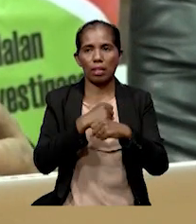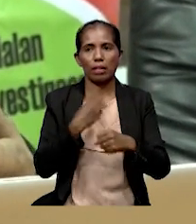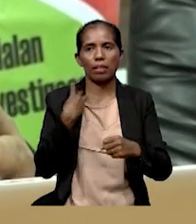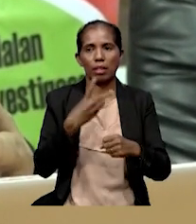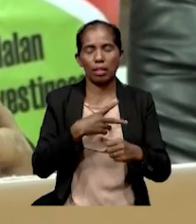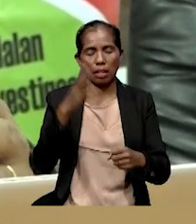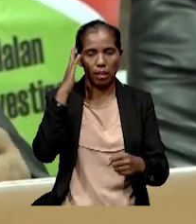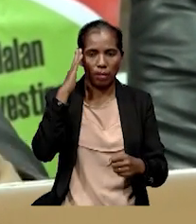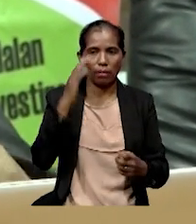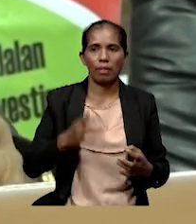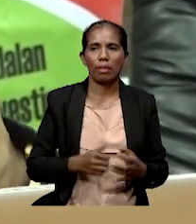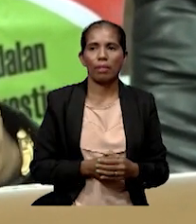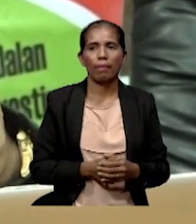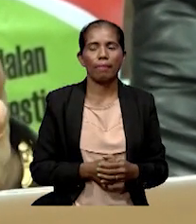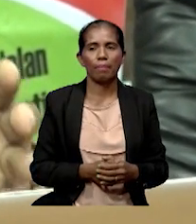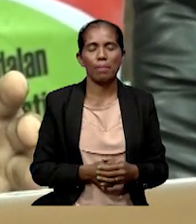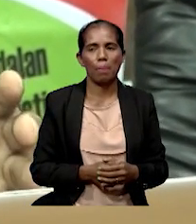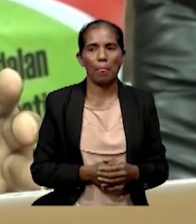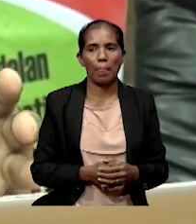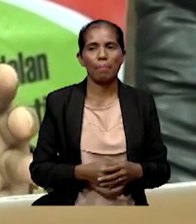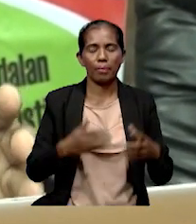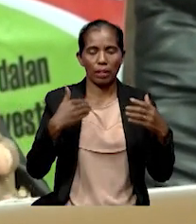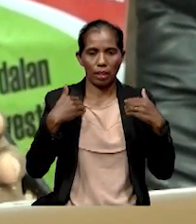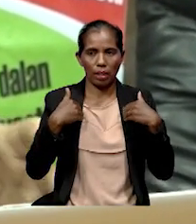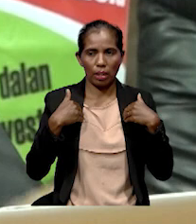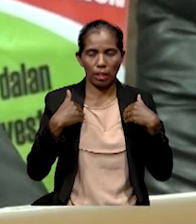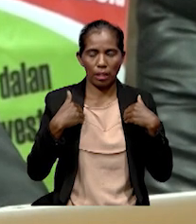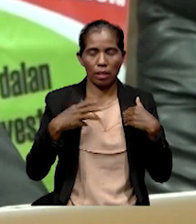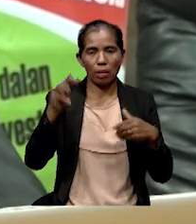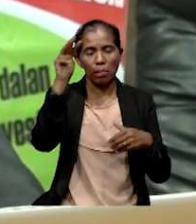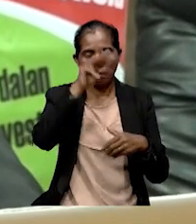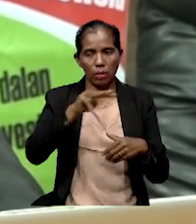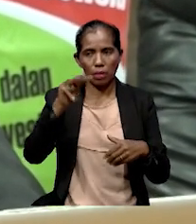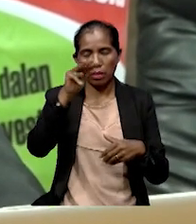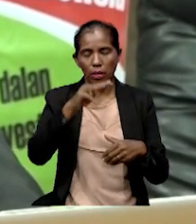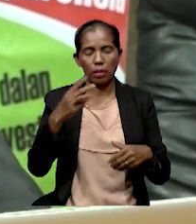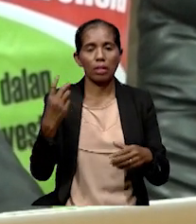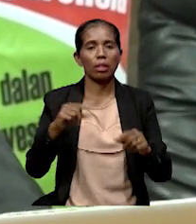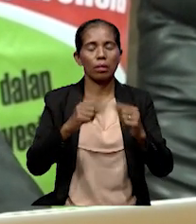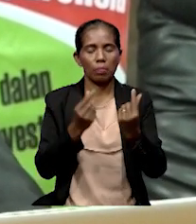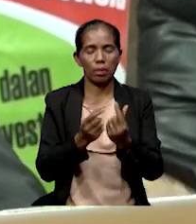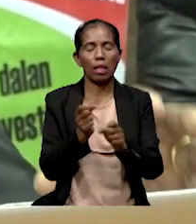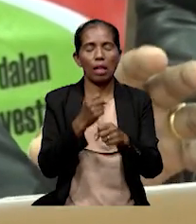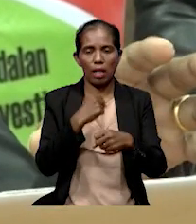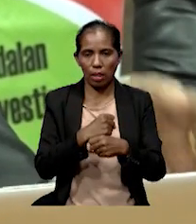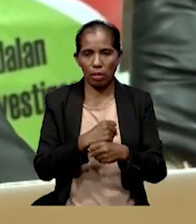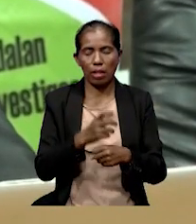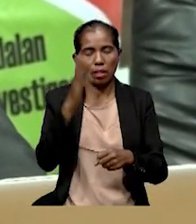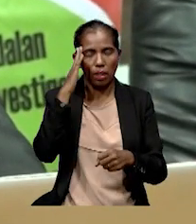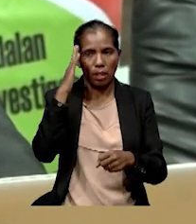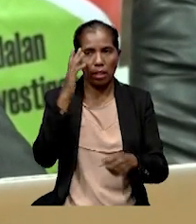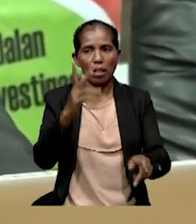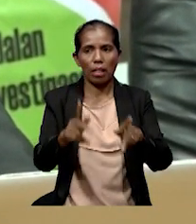deteta, kata, iha monitorização na be equipa sira halo, deteta kata,